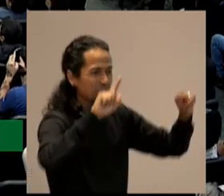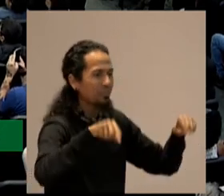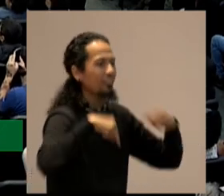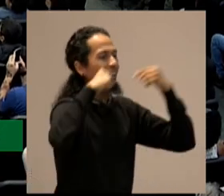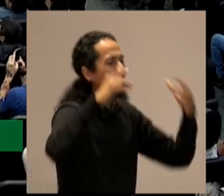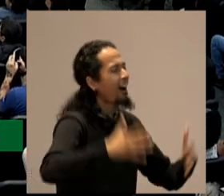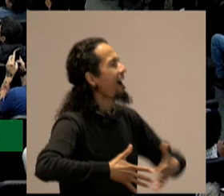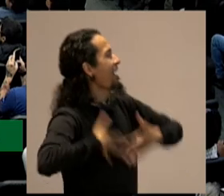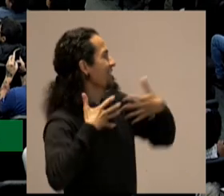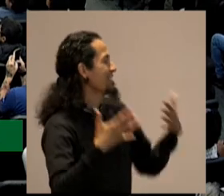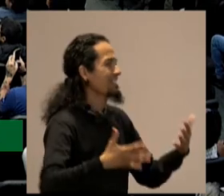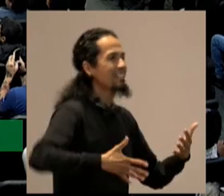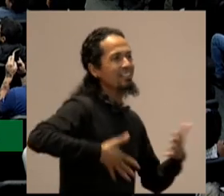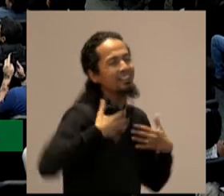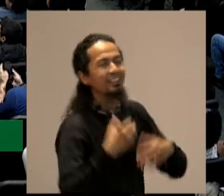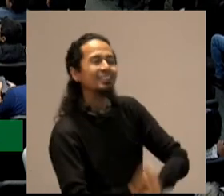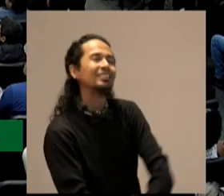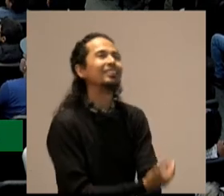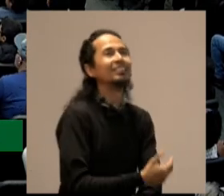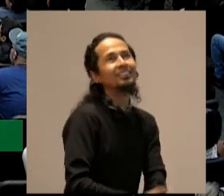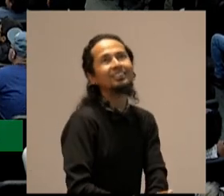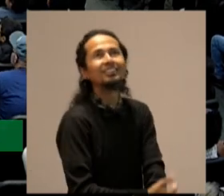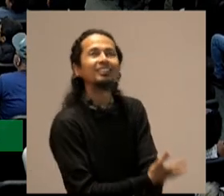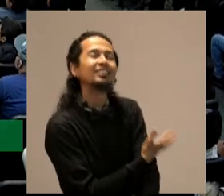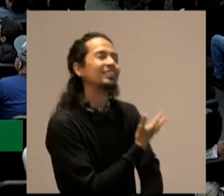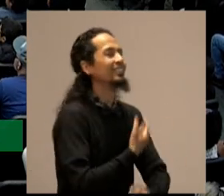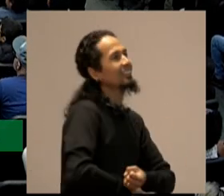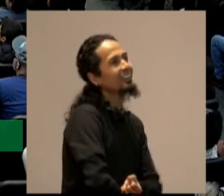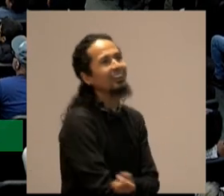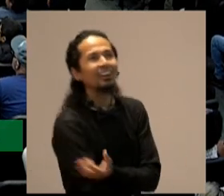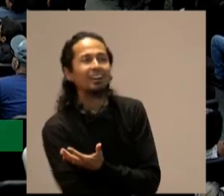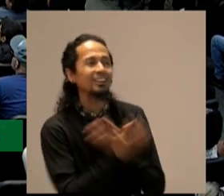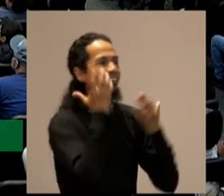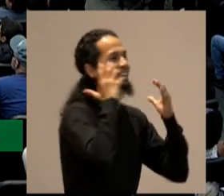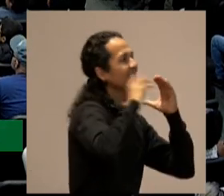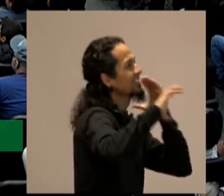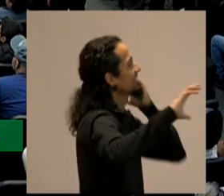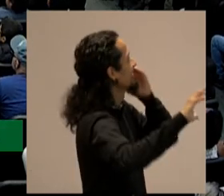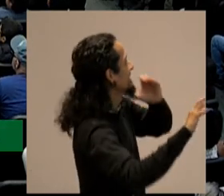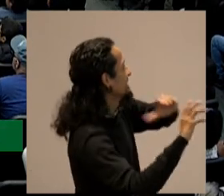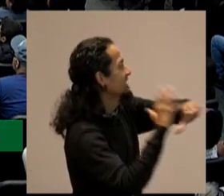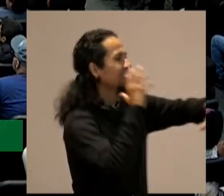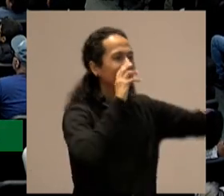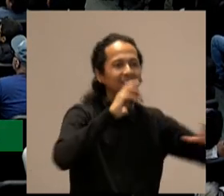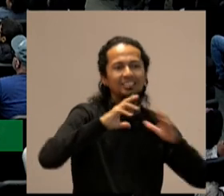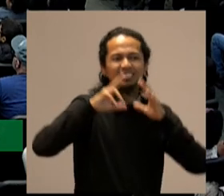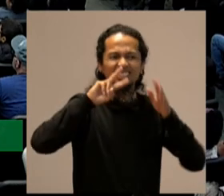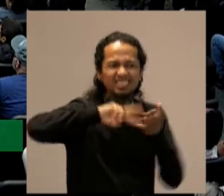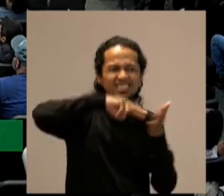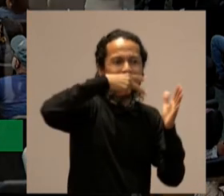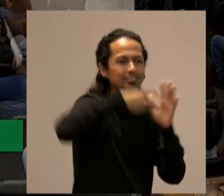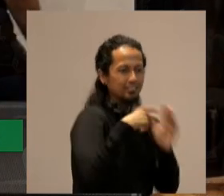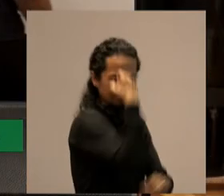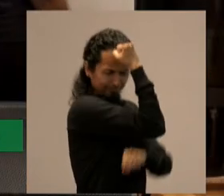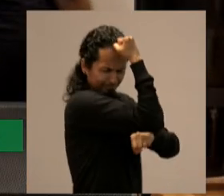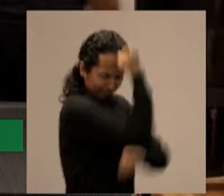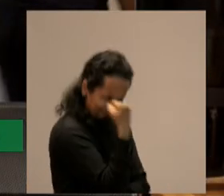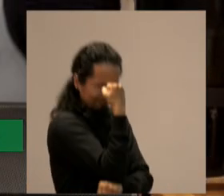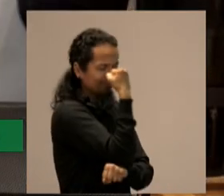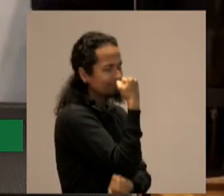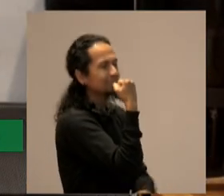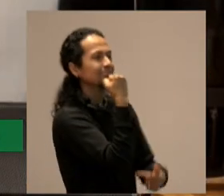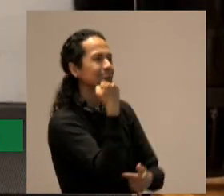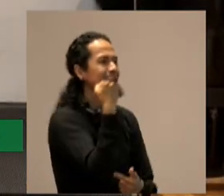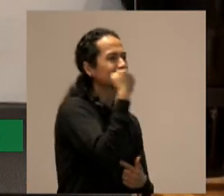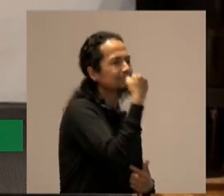emoção. O pranto rola, meu canto é resistência e o ecoar de